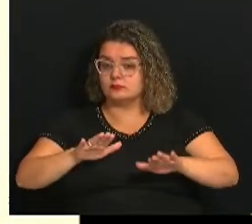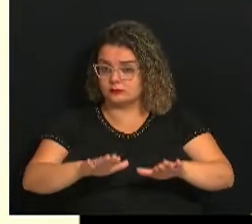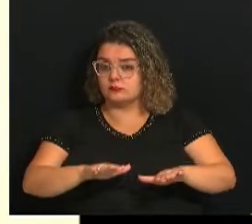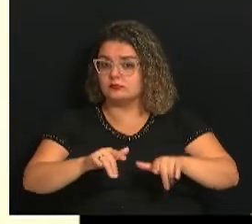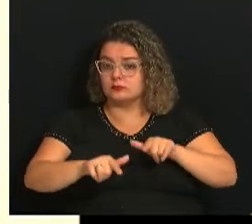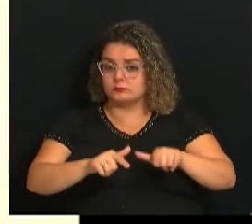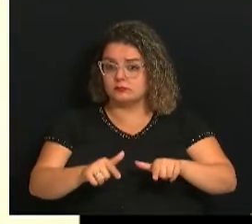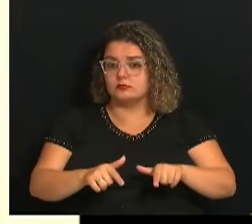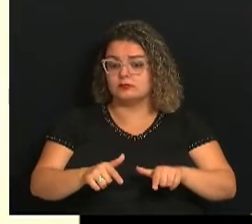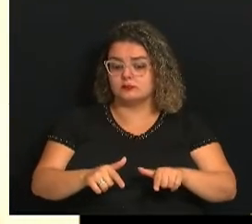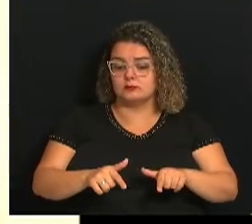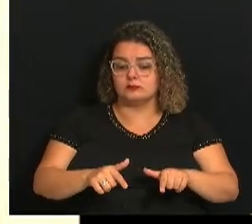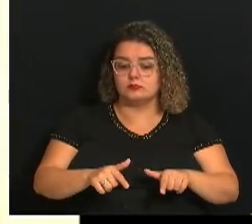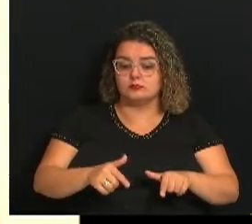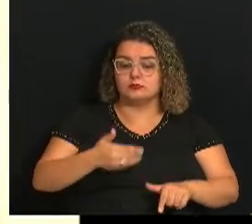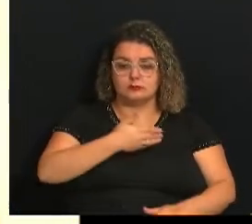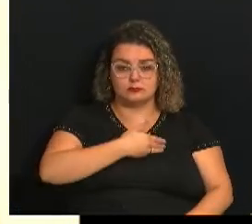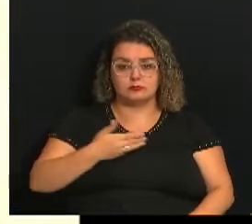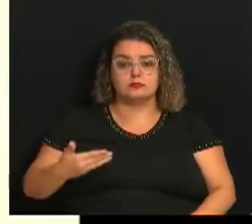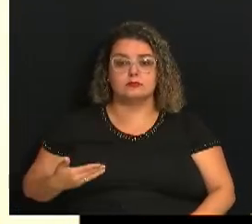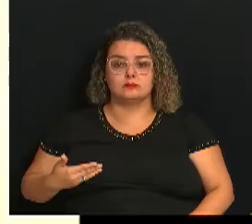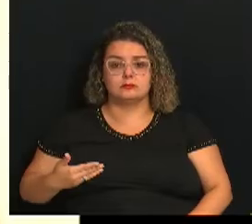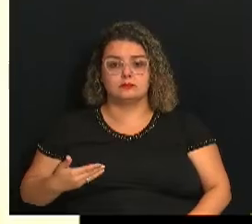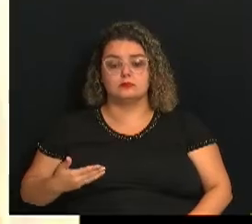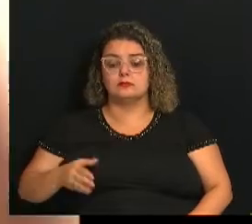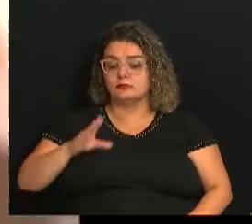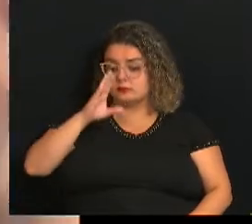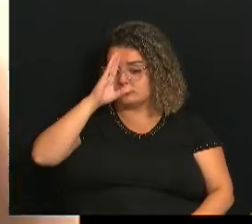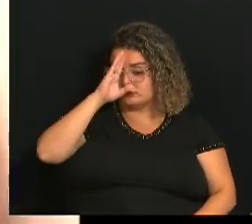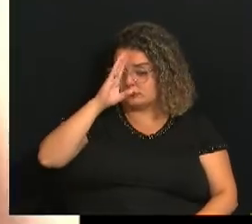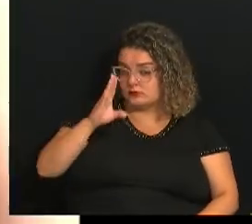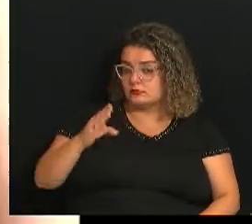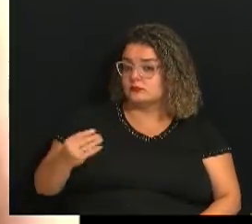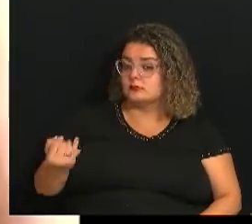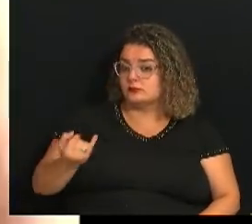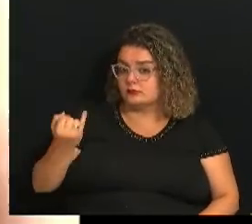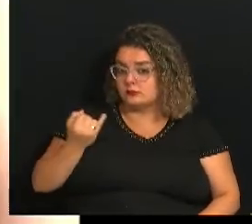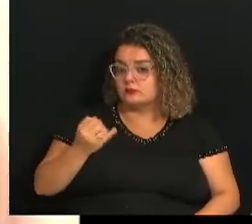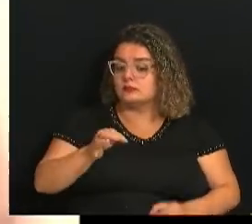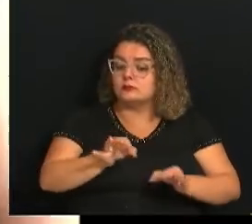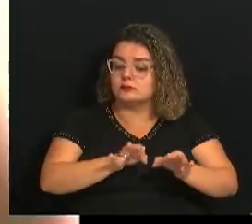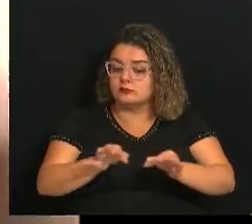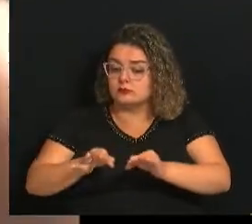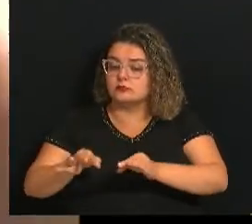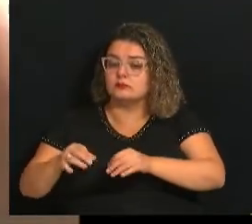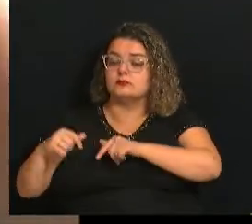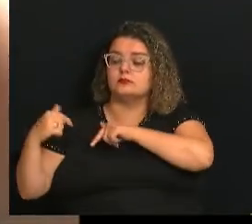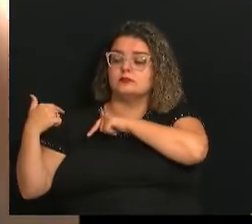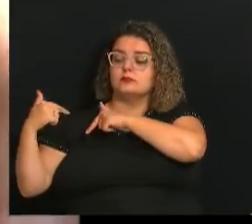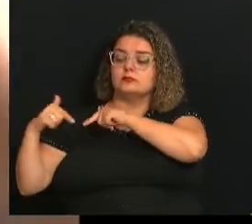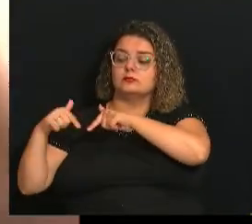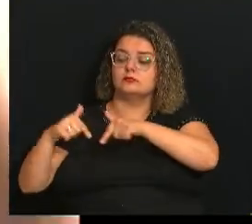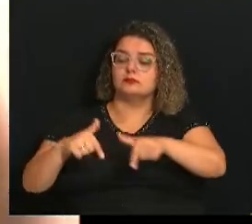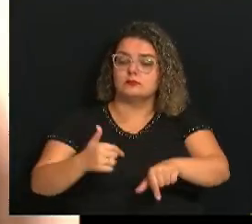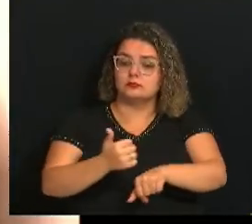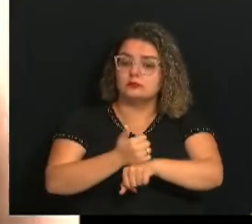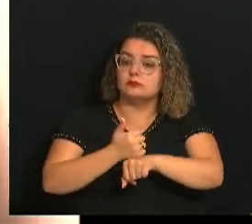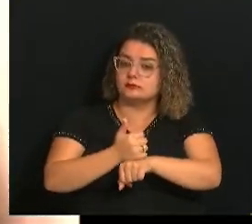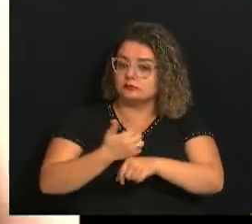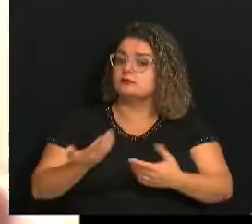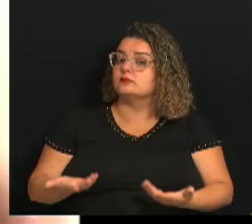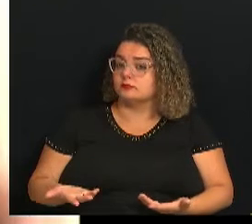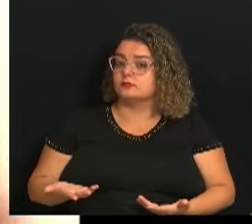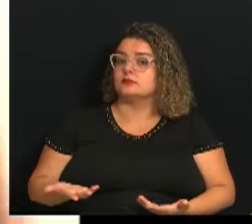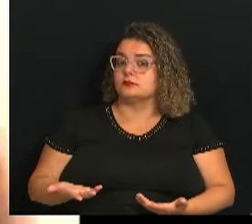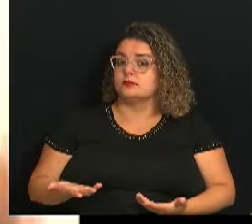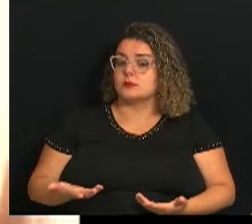funções públicas necessárias, é principalmente necessário ter um plano de carreira específico para isso, ter condições de